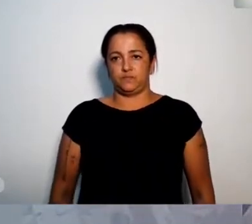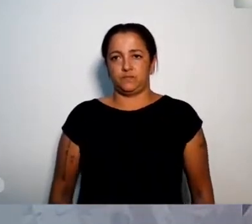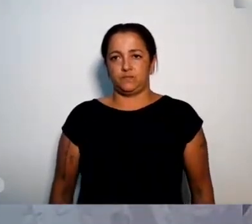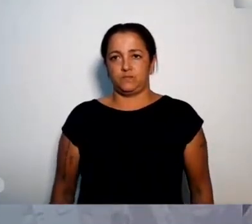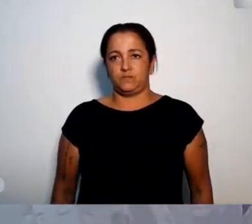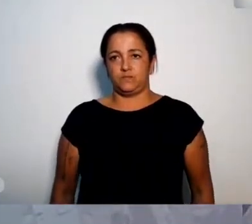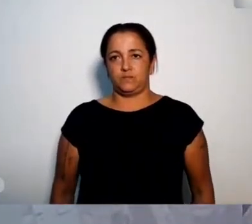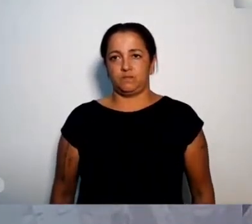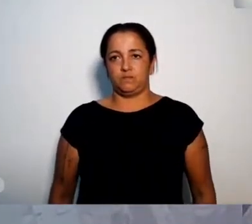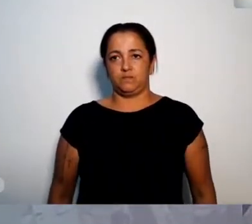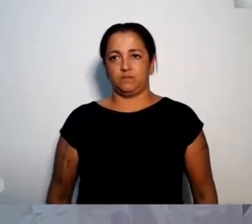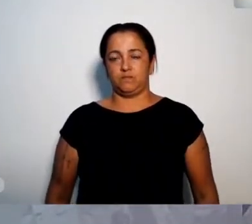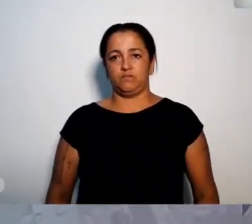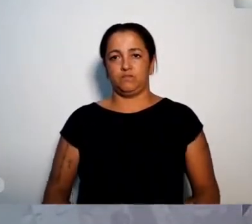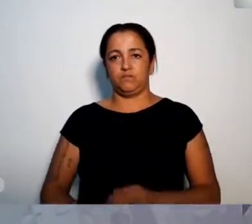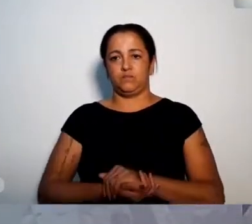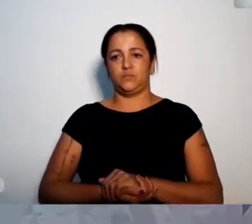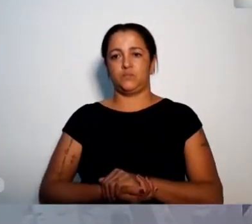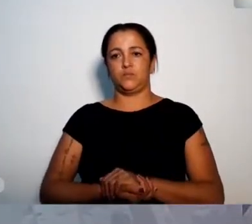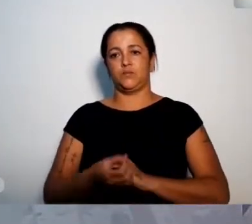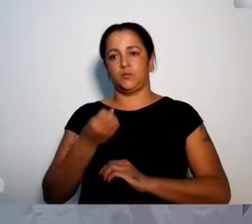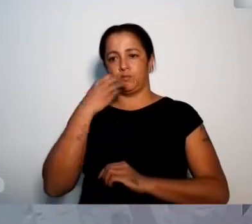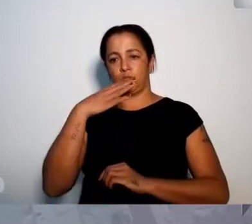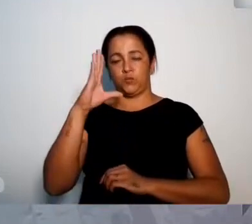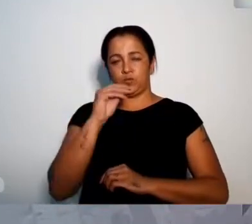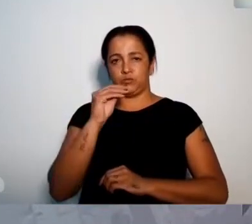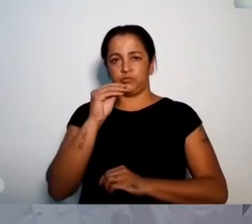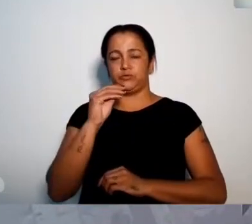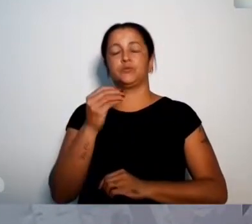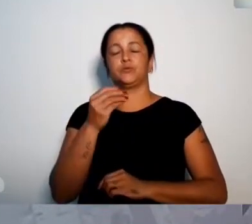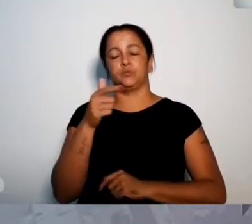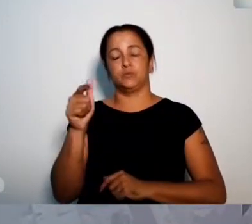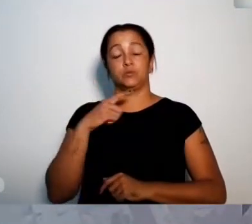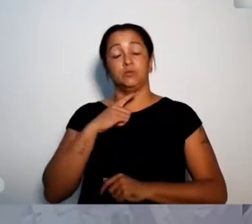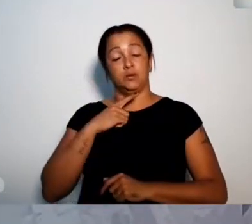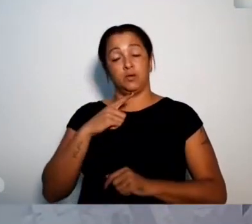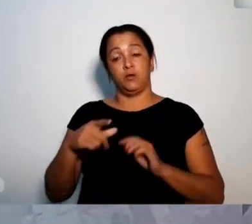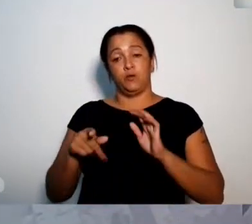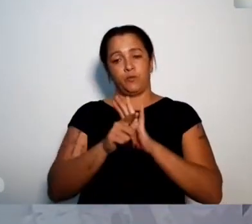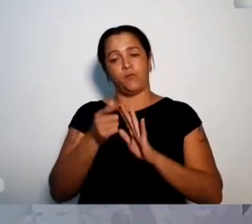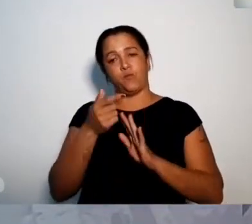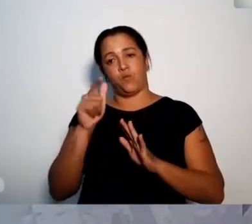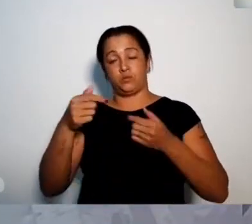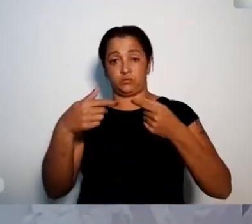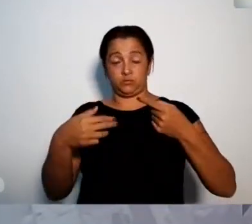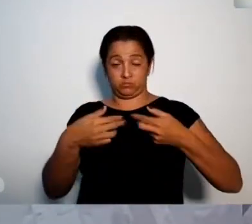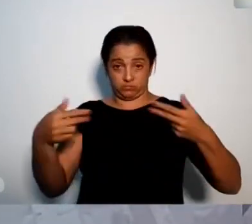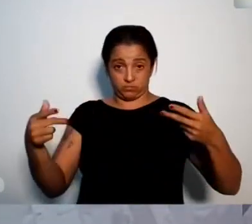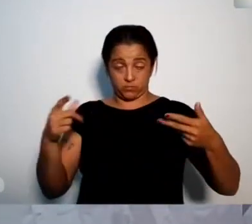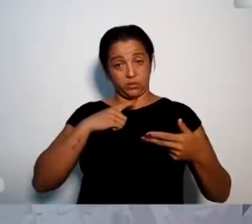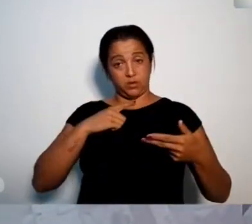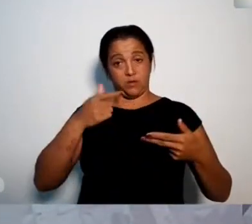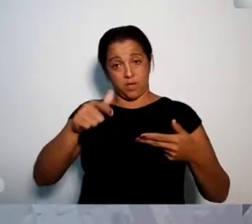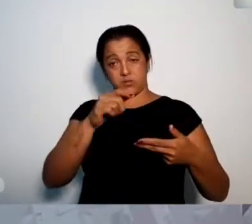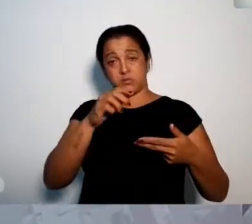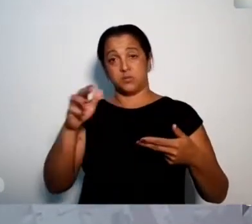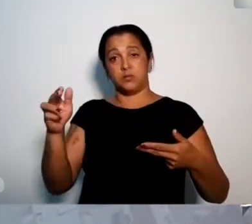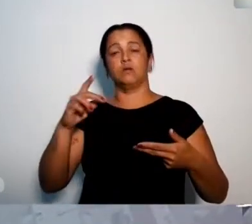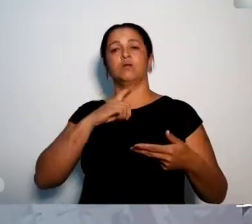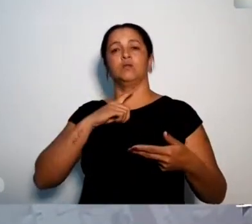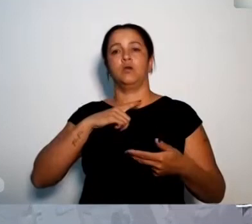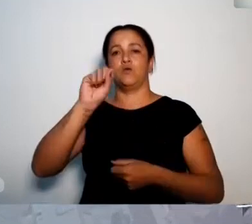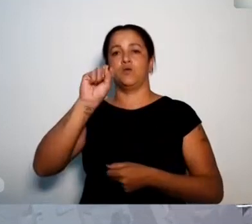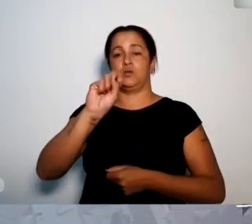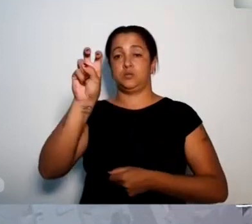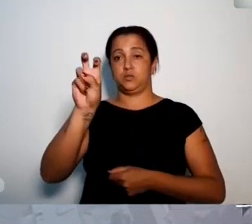Mais uma vez, boa noite. Eu quero rapidamente fazer algumas considerações referentes ao projeto 85 de 2019,